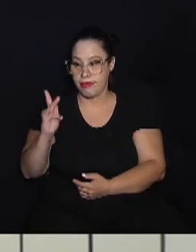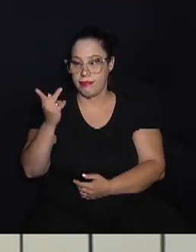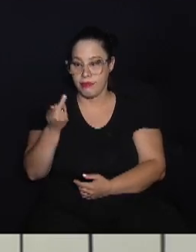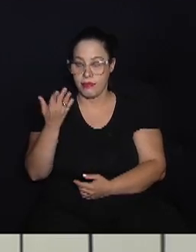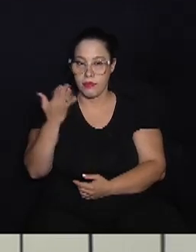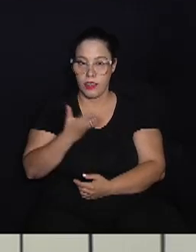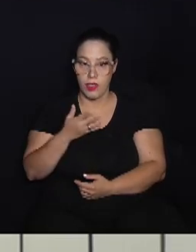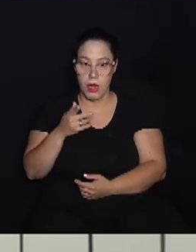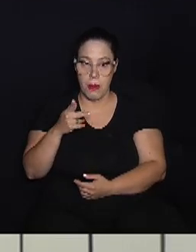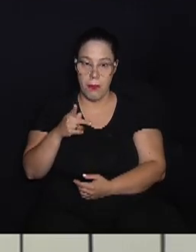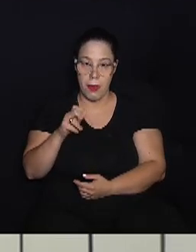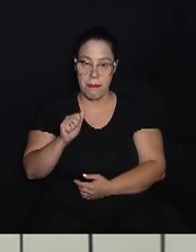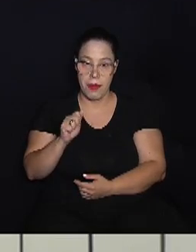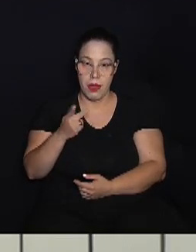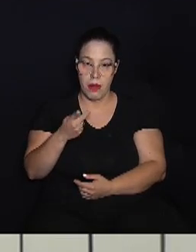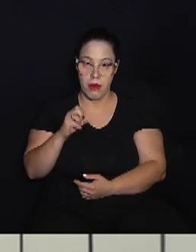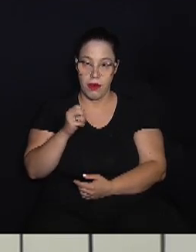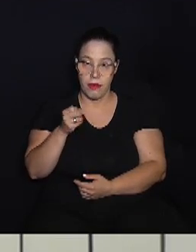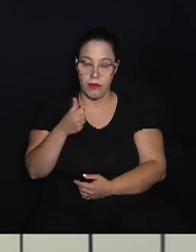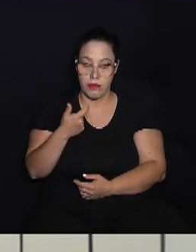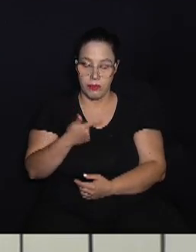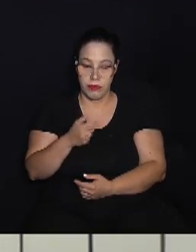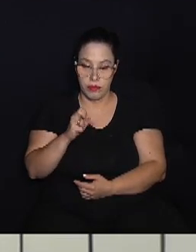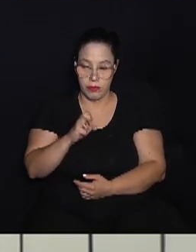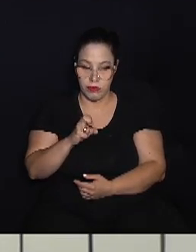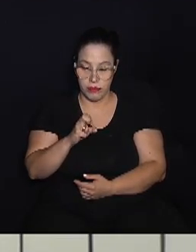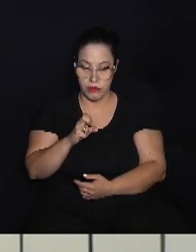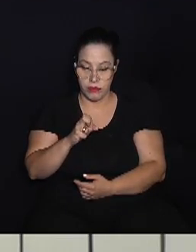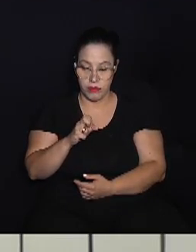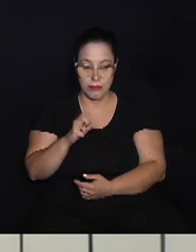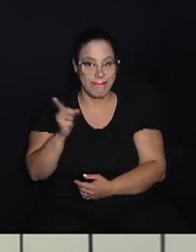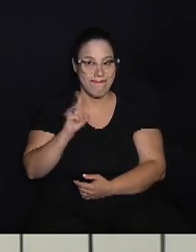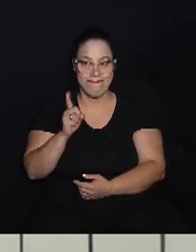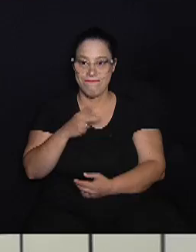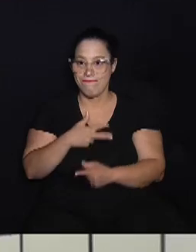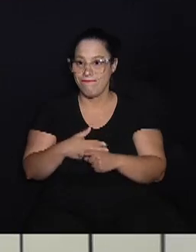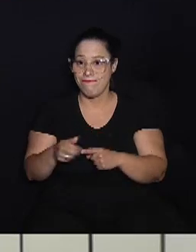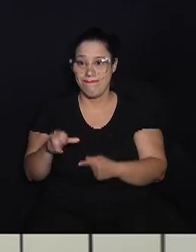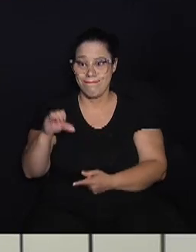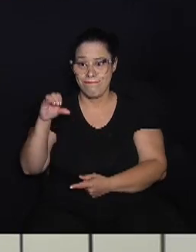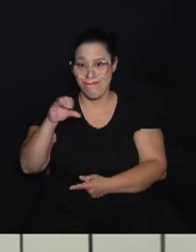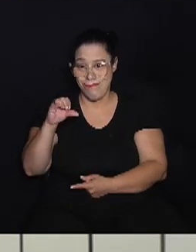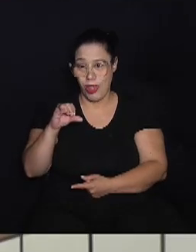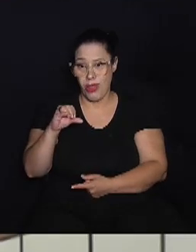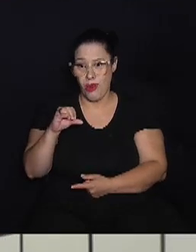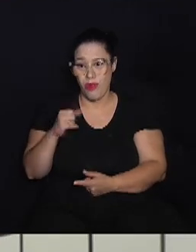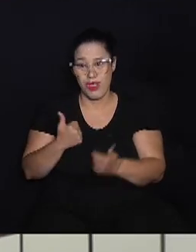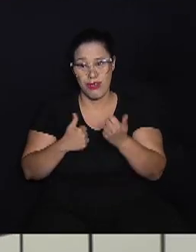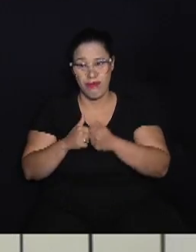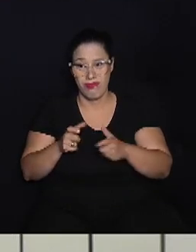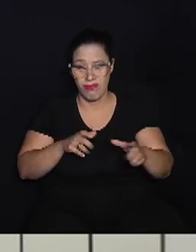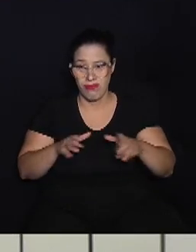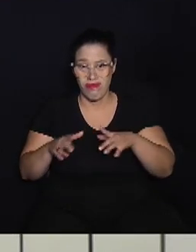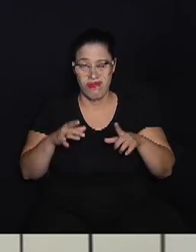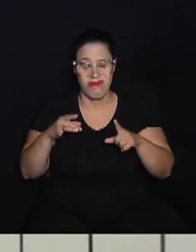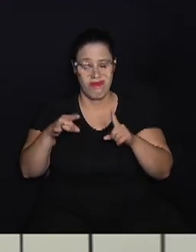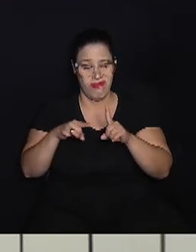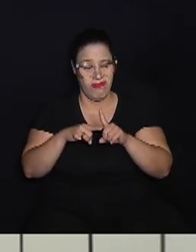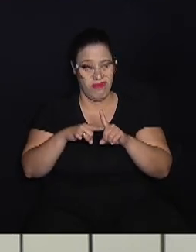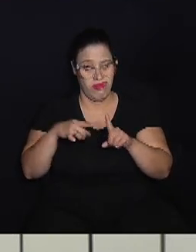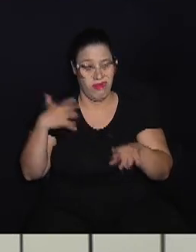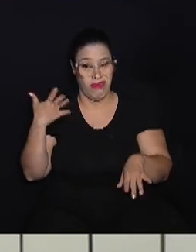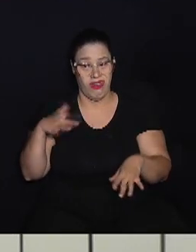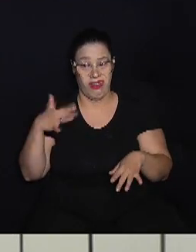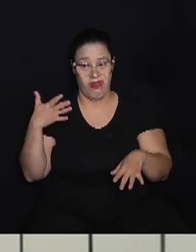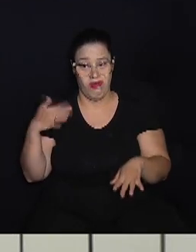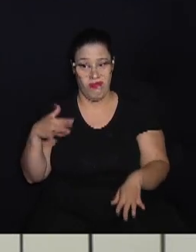Papão é o 15º com 27 pontos e não vence há 9 partidas. A sequência negativa resultou na